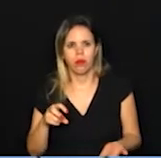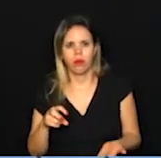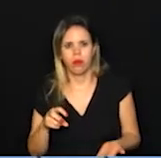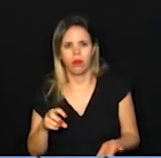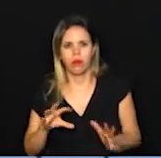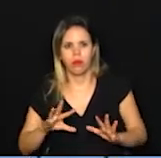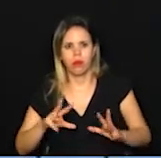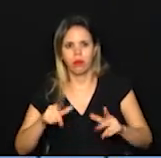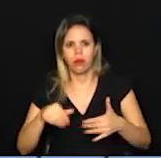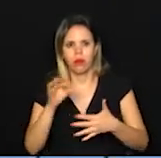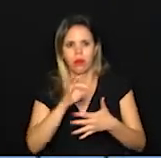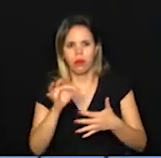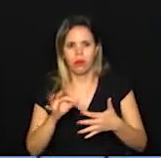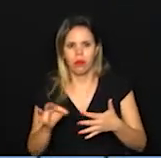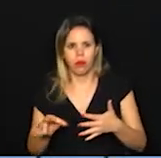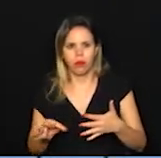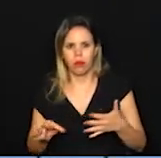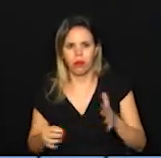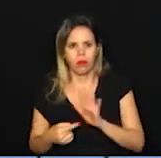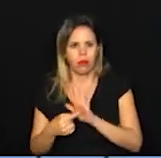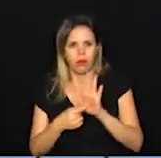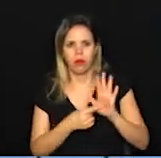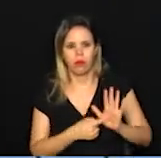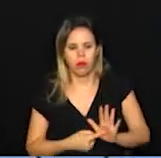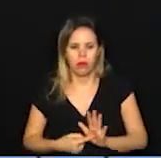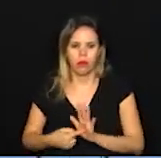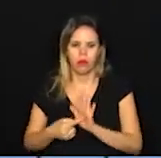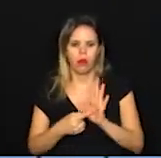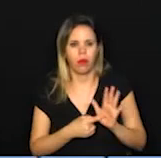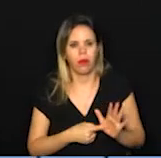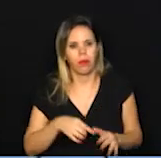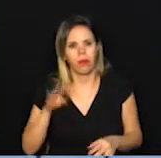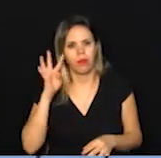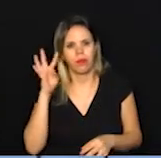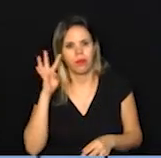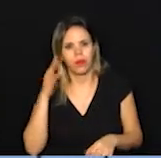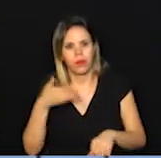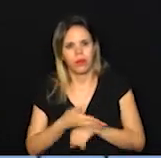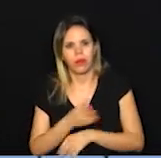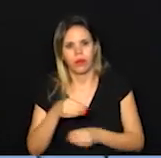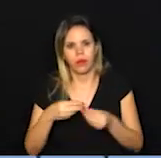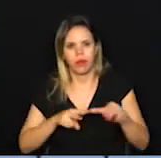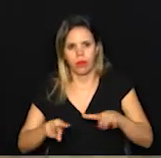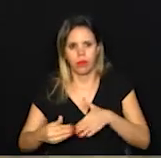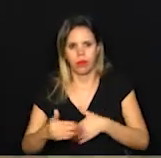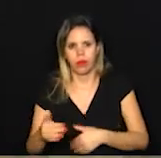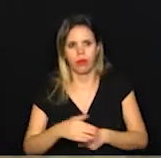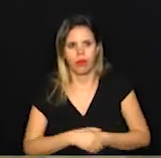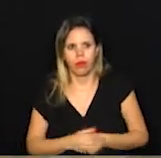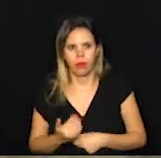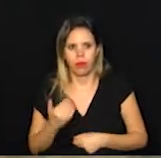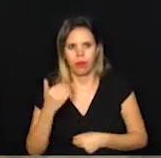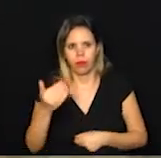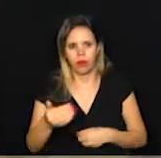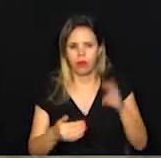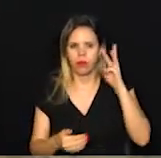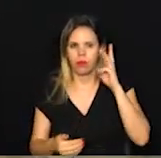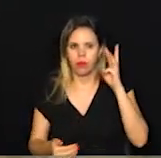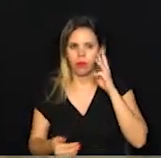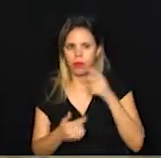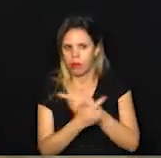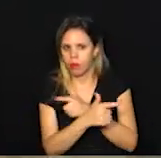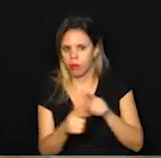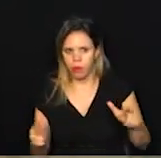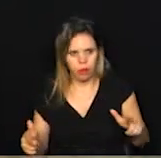todos esses itens que não foram apreciados na última quarta entram na pauta da semana que vem. Então, na próxima terça-feira,